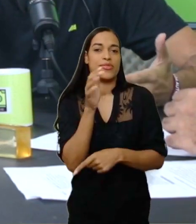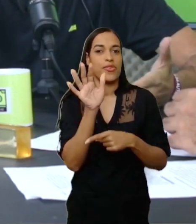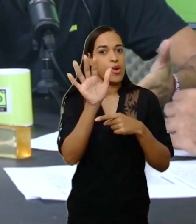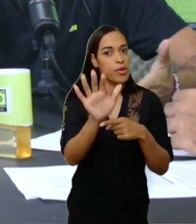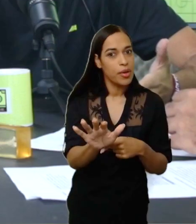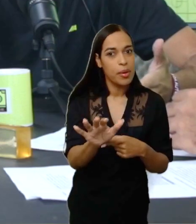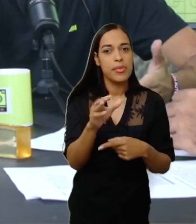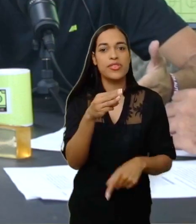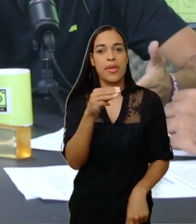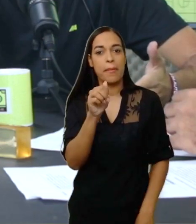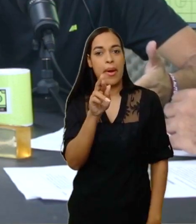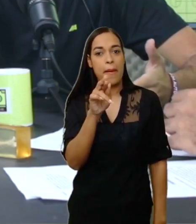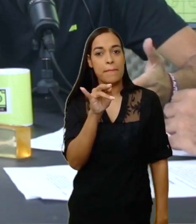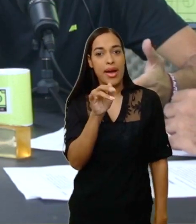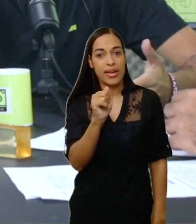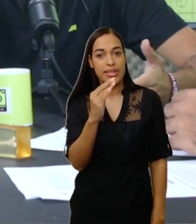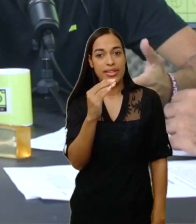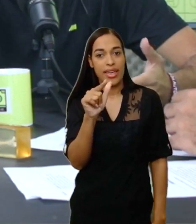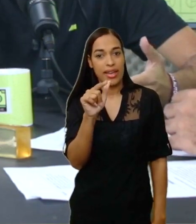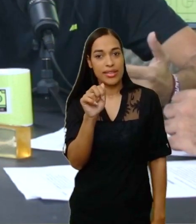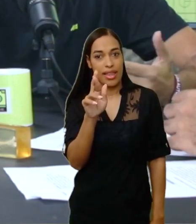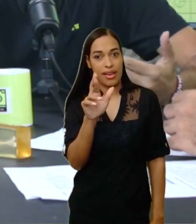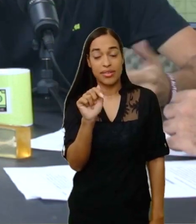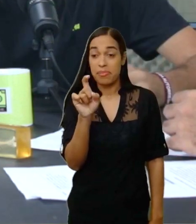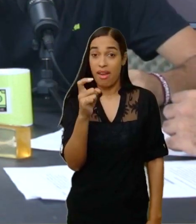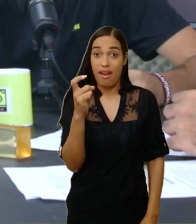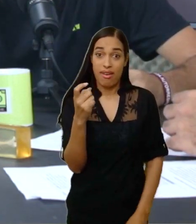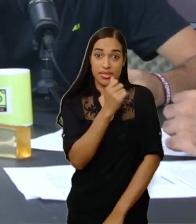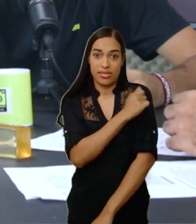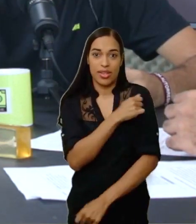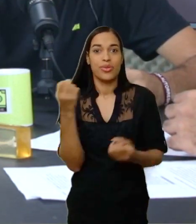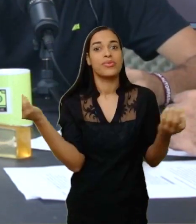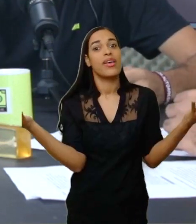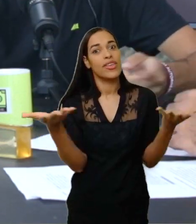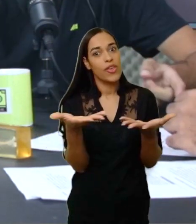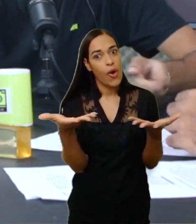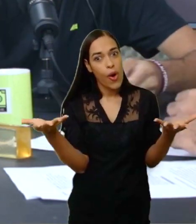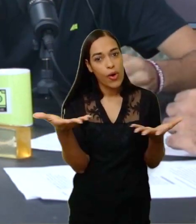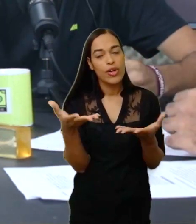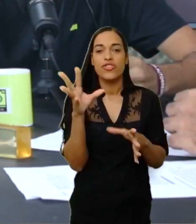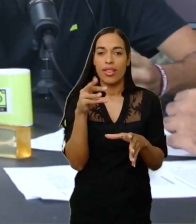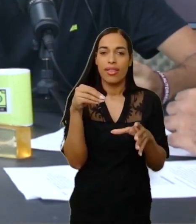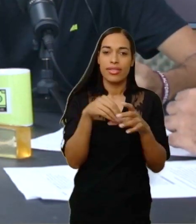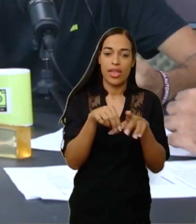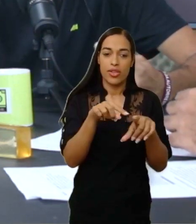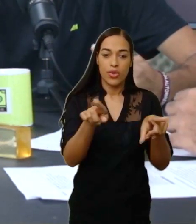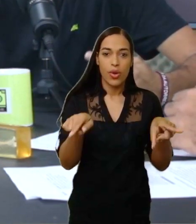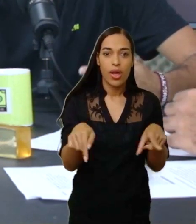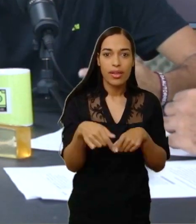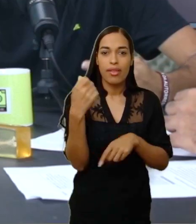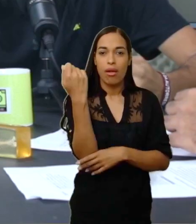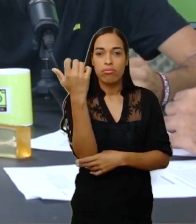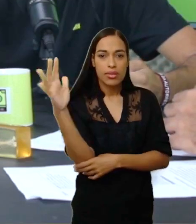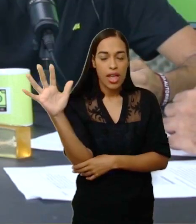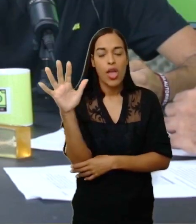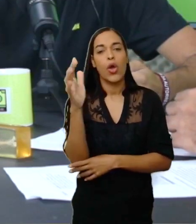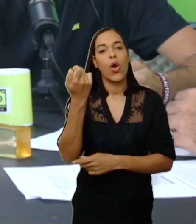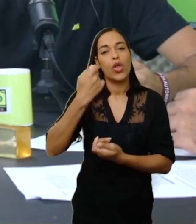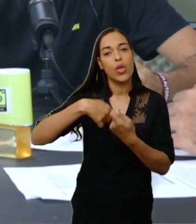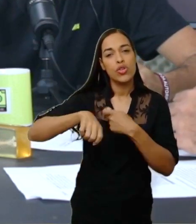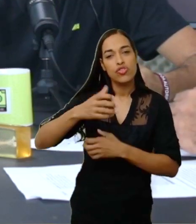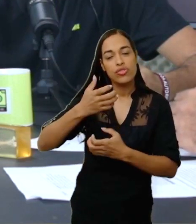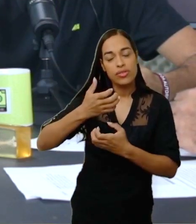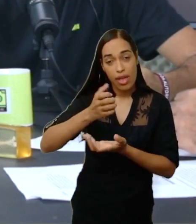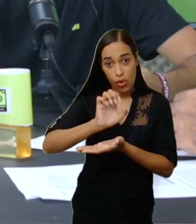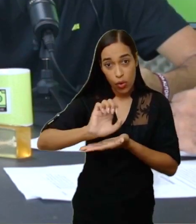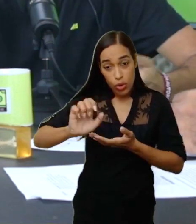Maria Clara, inclusive, né, para minha ex-aluna, que hoje ela é do LEPLANC, que é o Laboratório de Ecologia de Plâncton, né, da Universidade Rural de